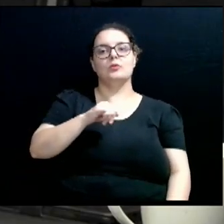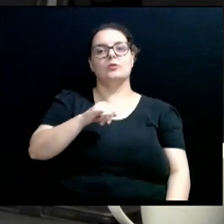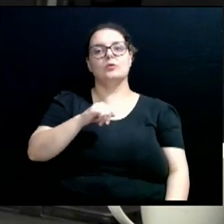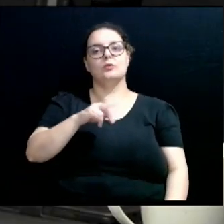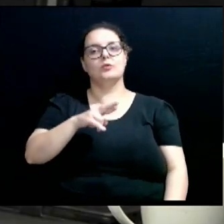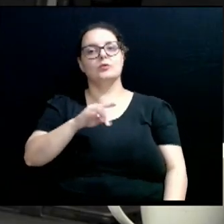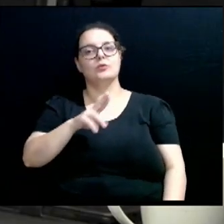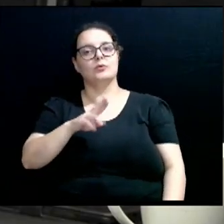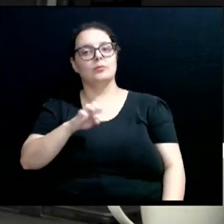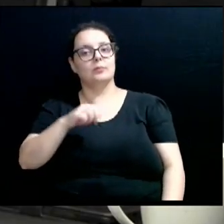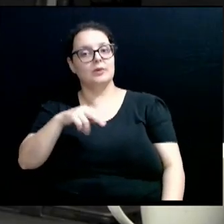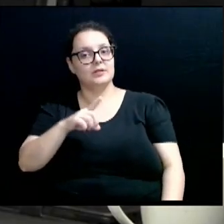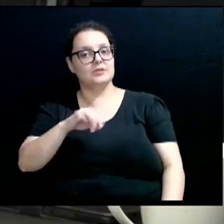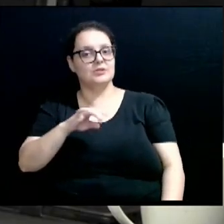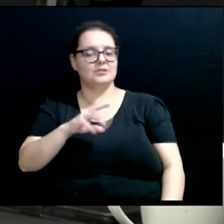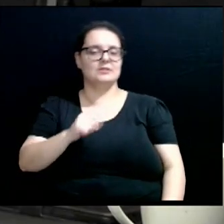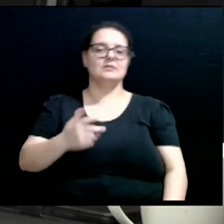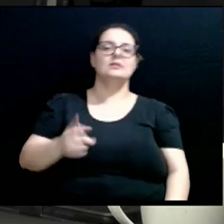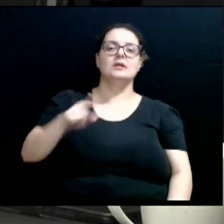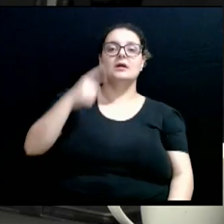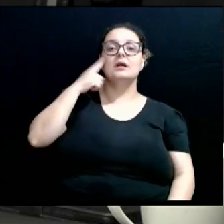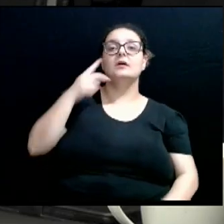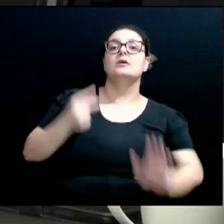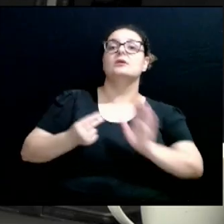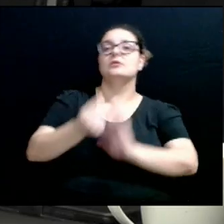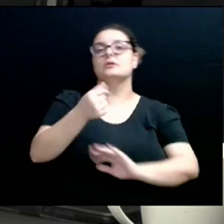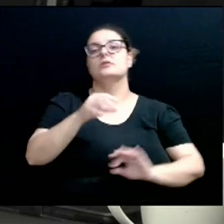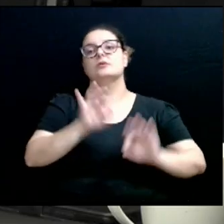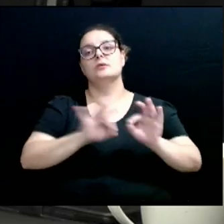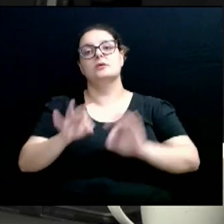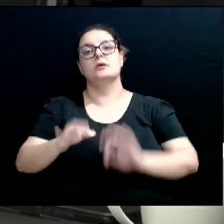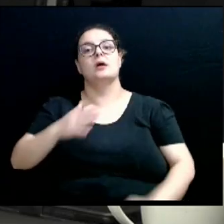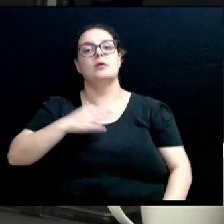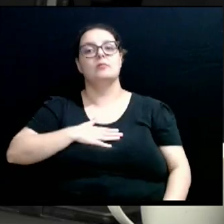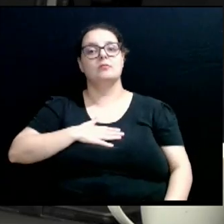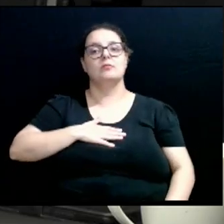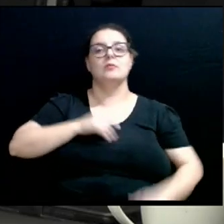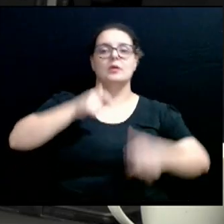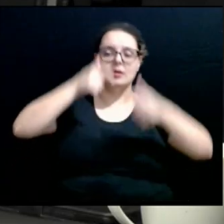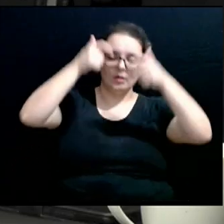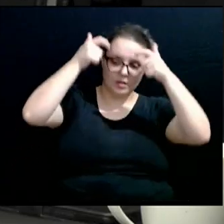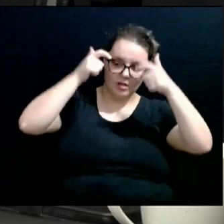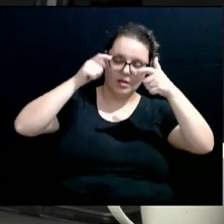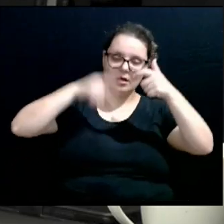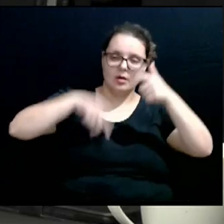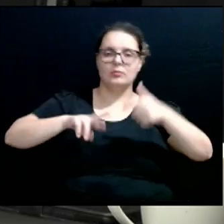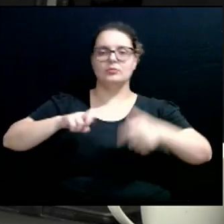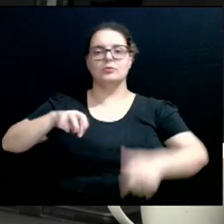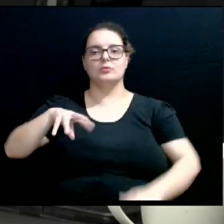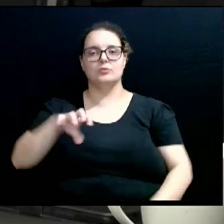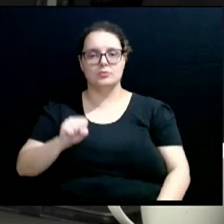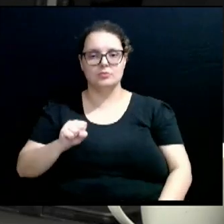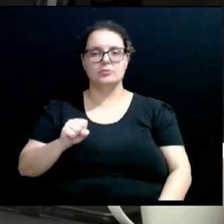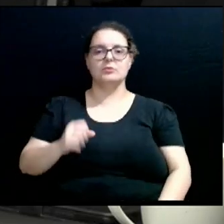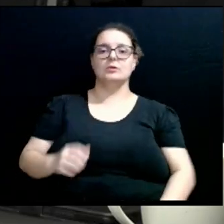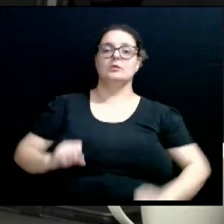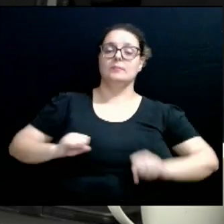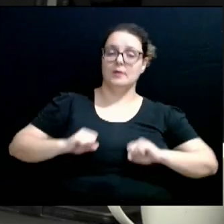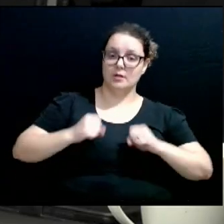é idealizadora do projeto Minha Coroa é um Torso. Dedica-se à valorização da estética e